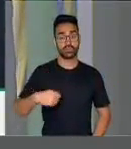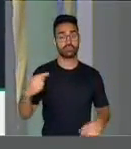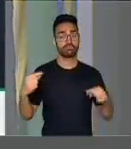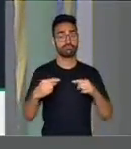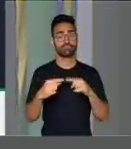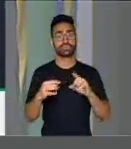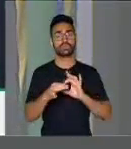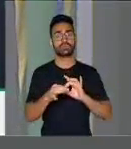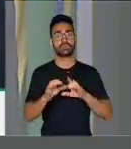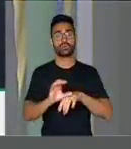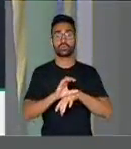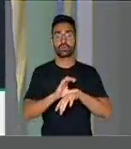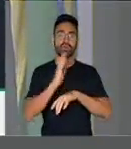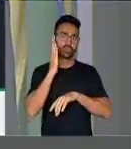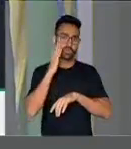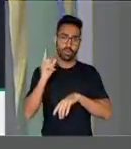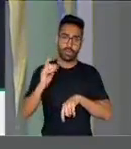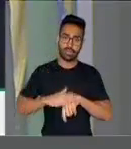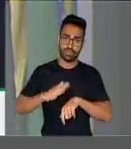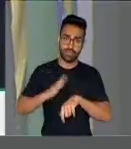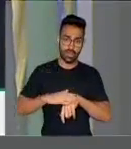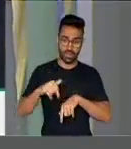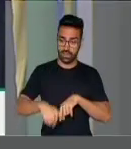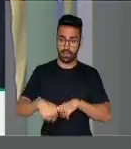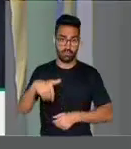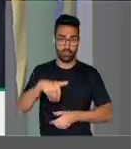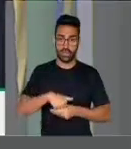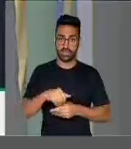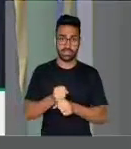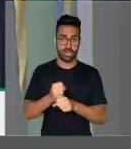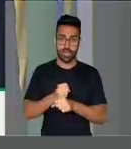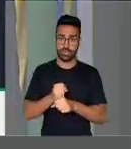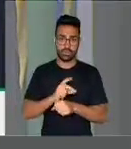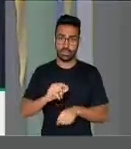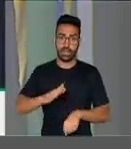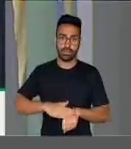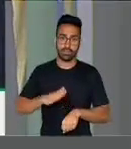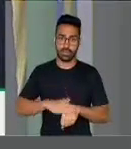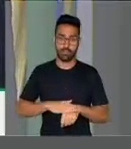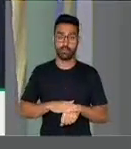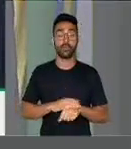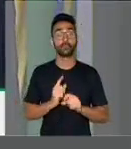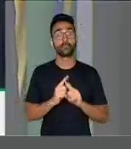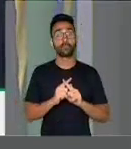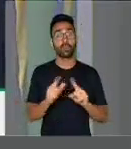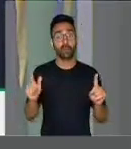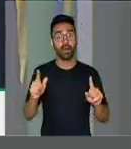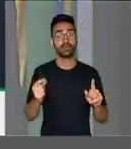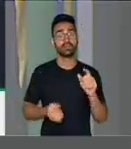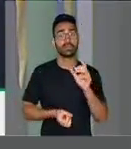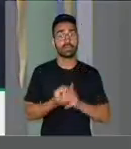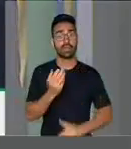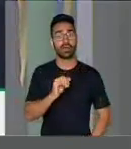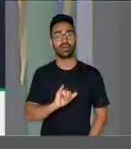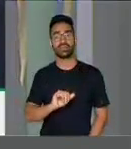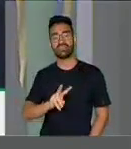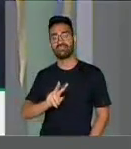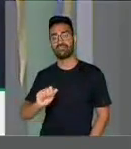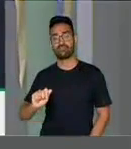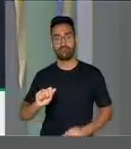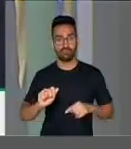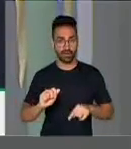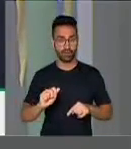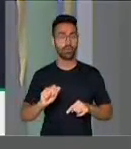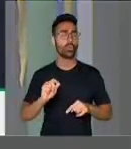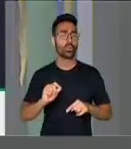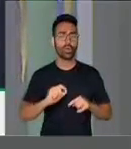constitucional, eu sei que não vai dar tempo de votar as leis infraconstitucionais derivadas dessa emenda, a criação do IVA, a